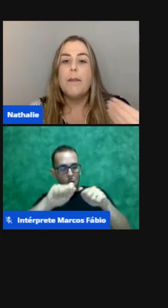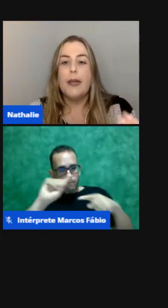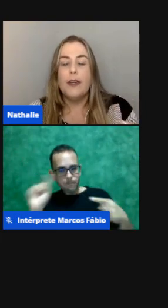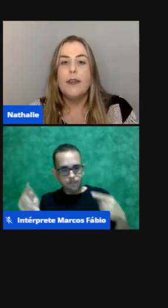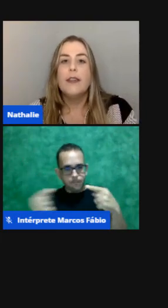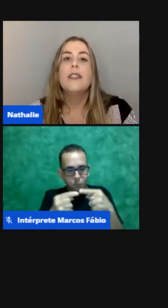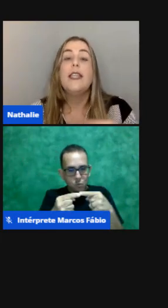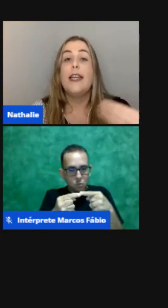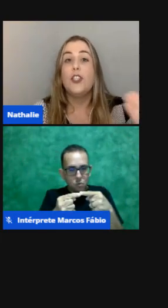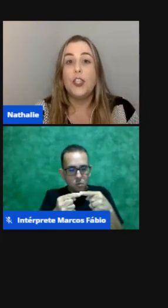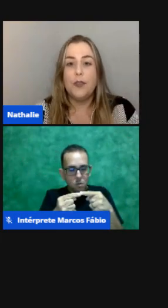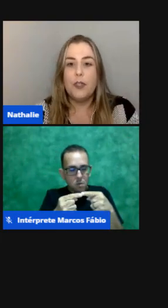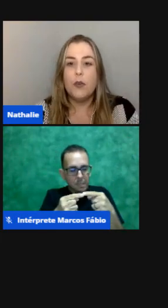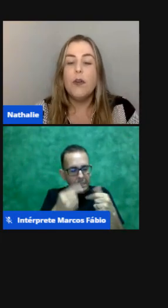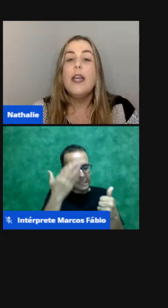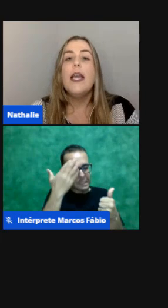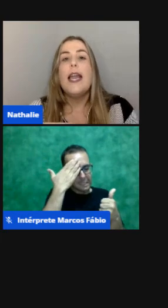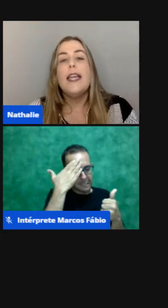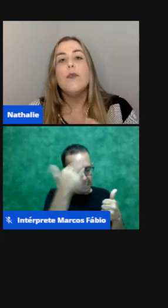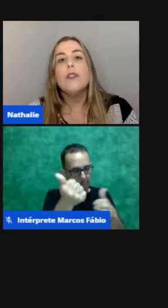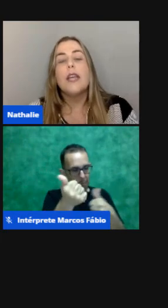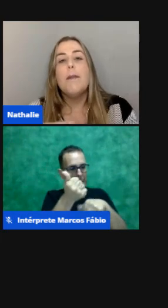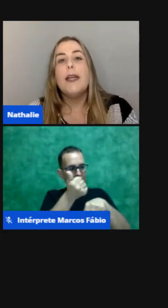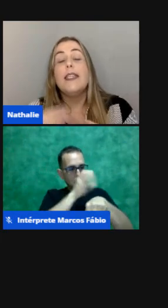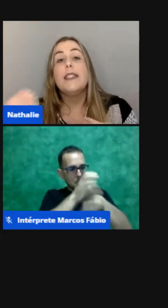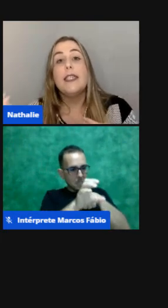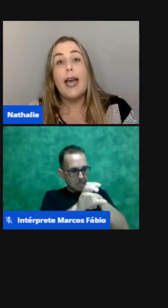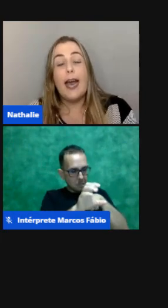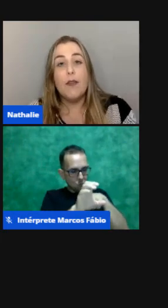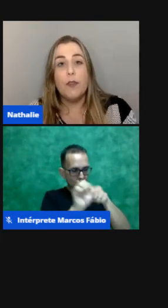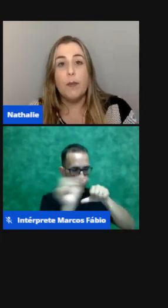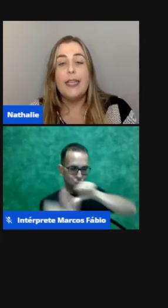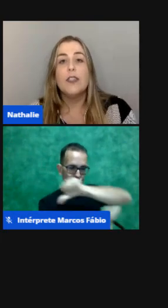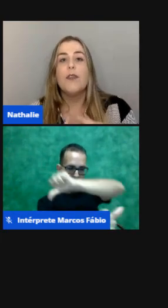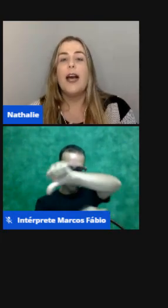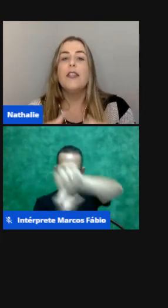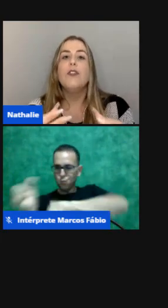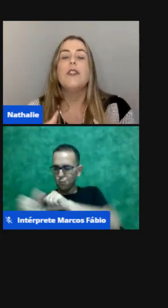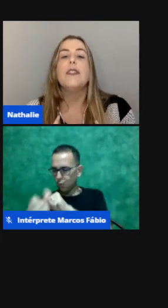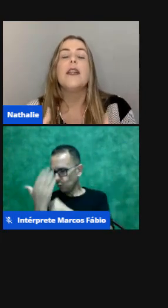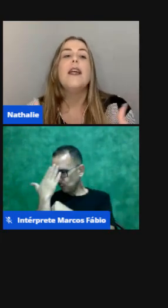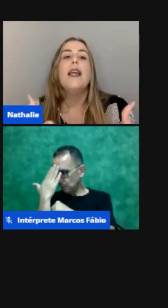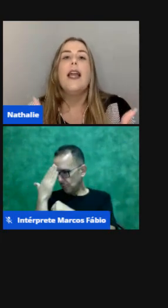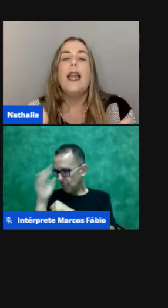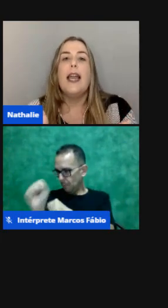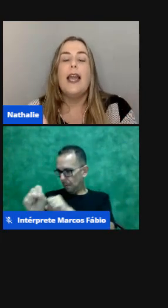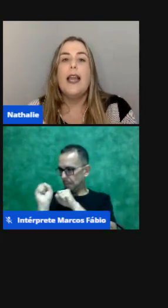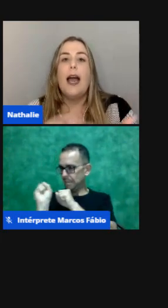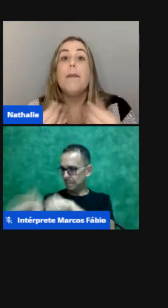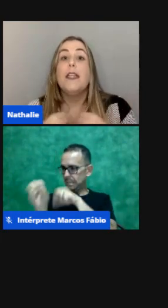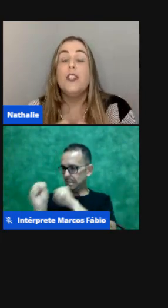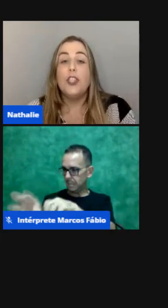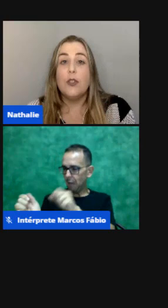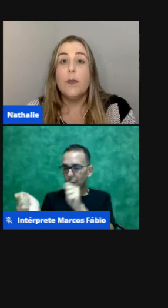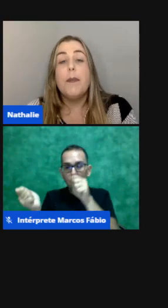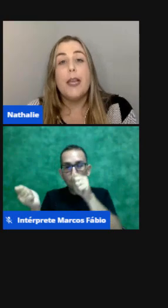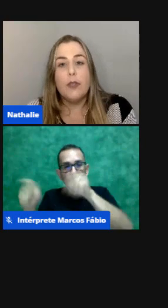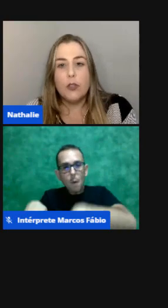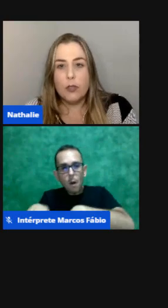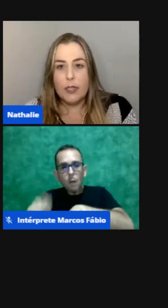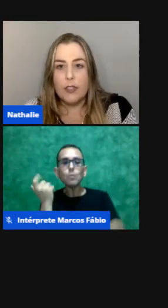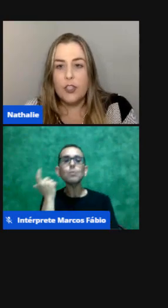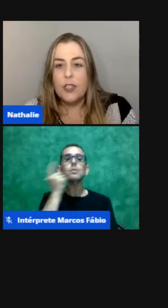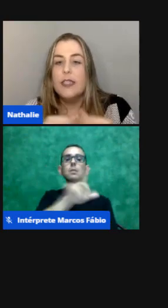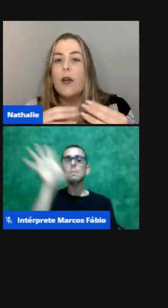um saber científico em um saber ensinável, mais fácil de ser aprendido